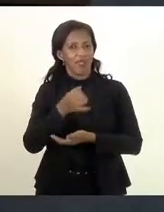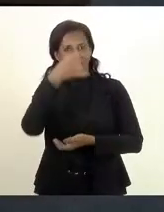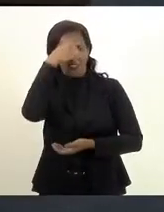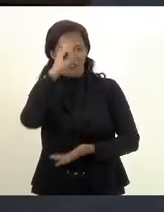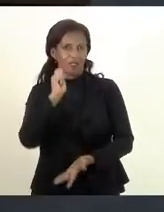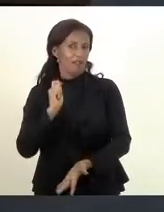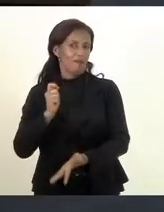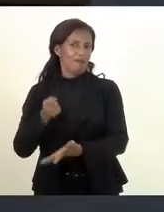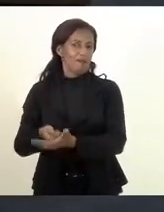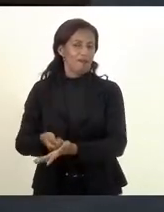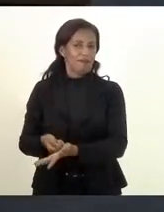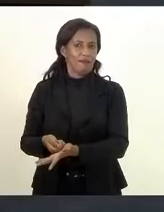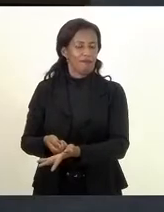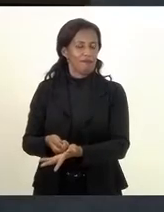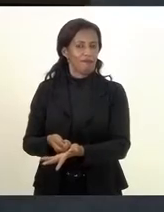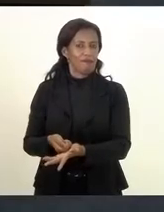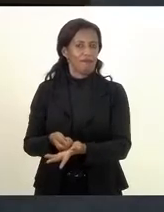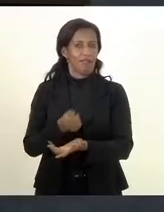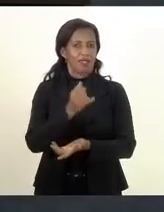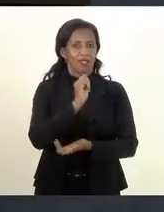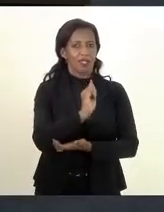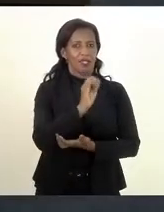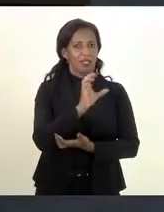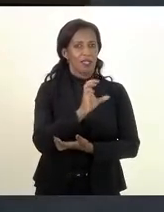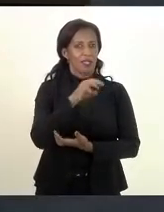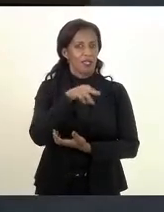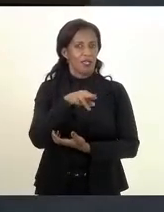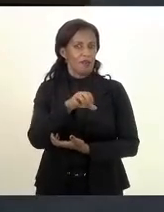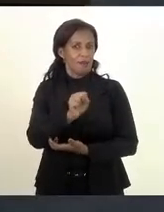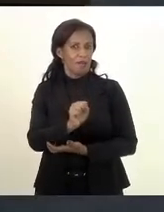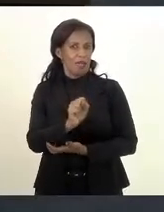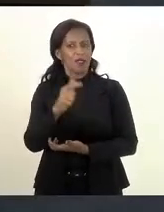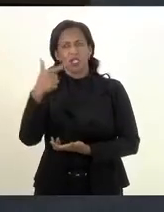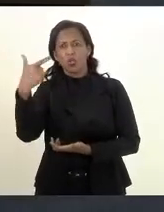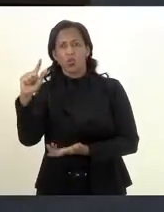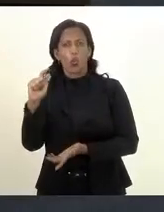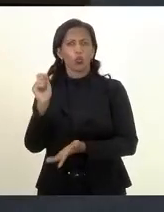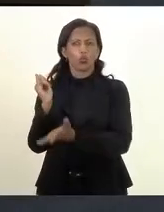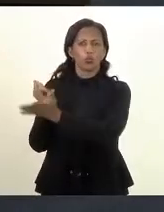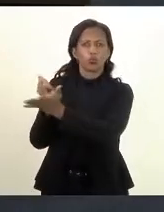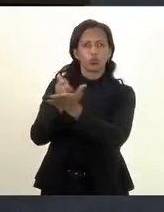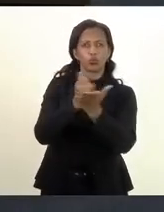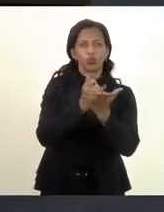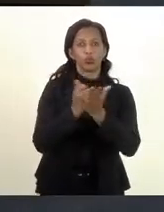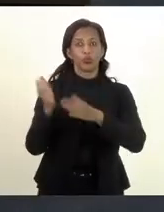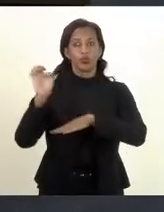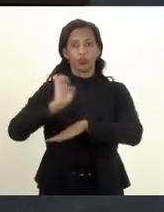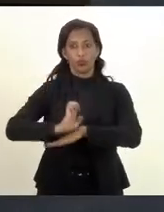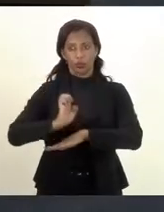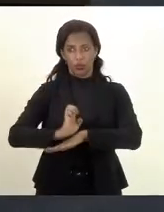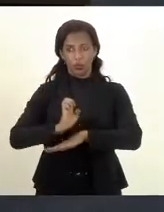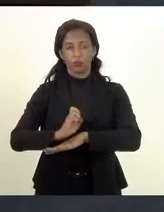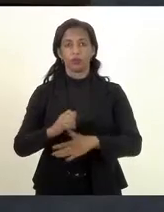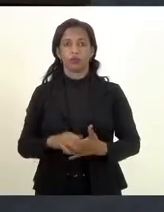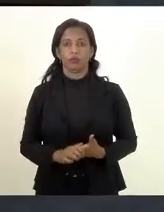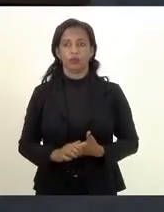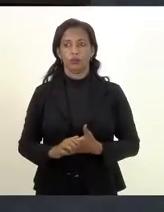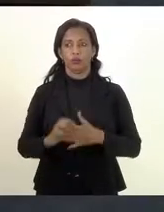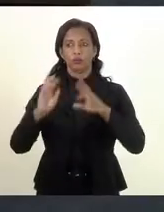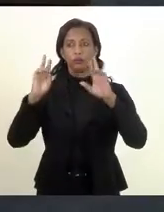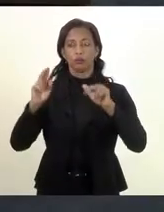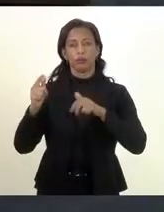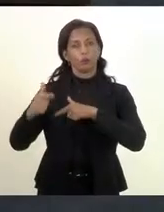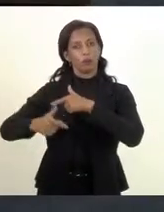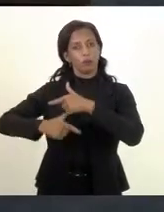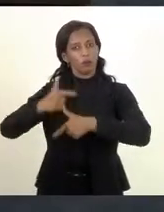de ICMS e tributos estaduais sobre serviços